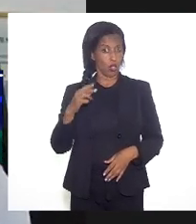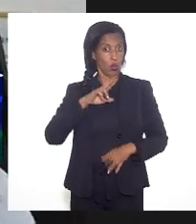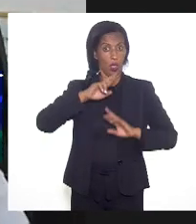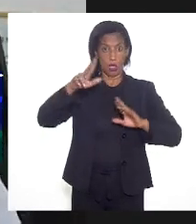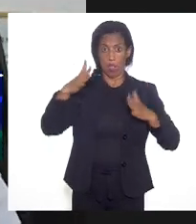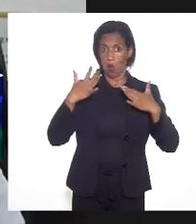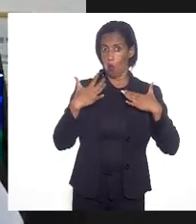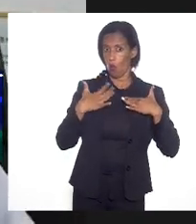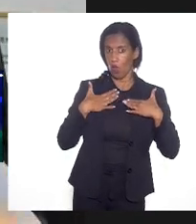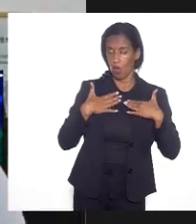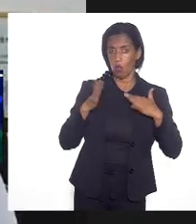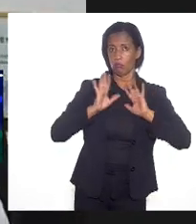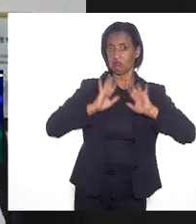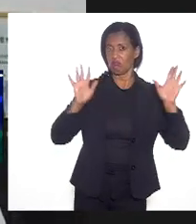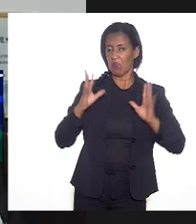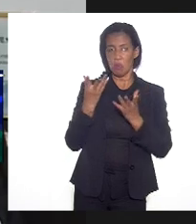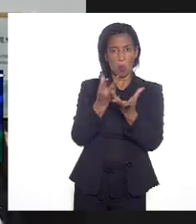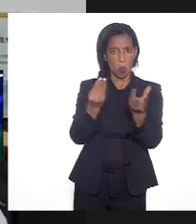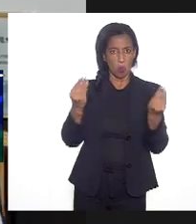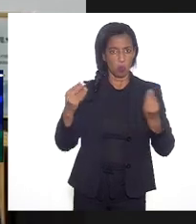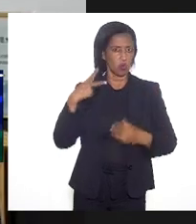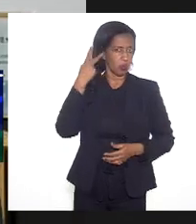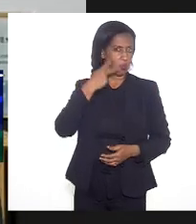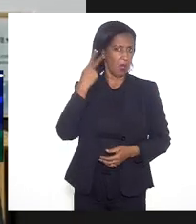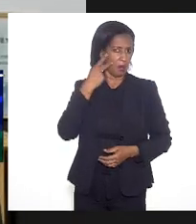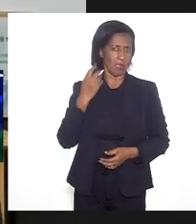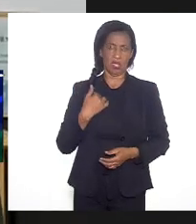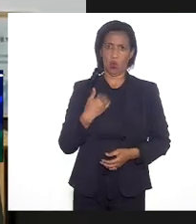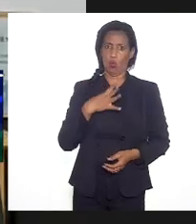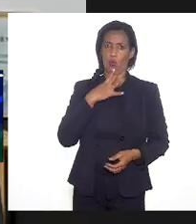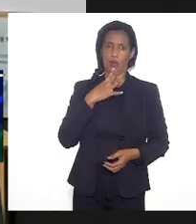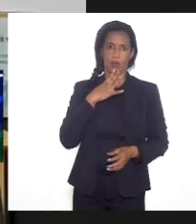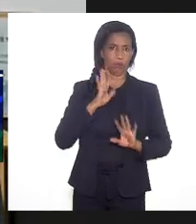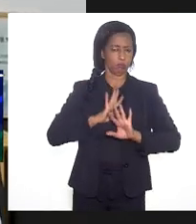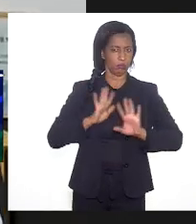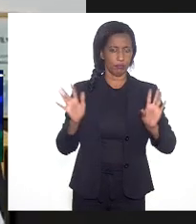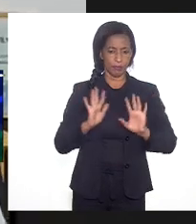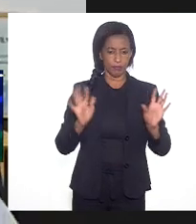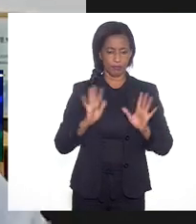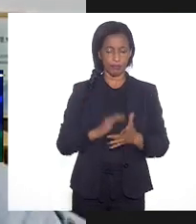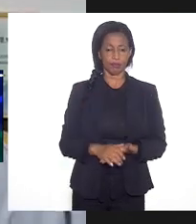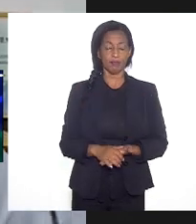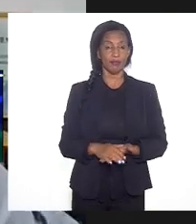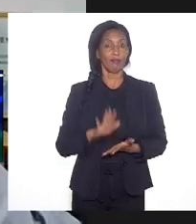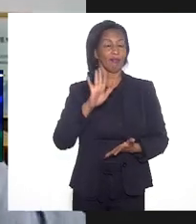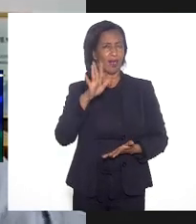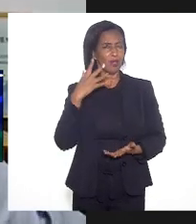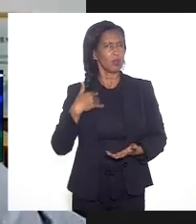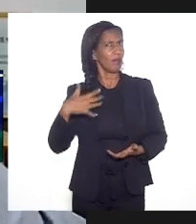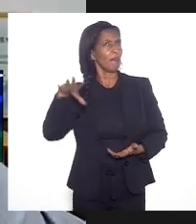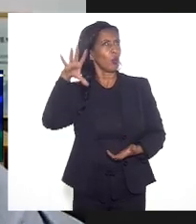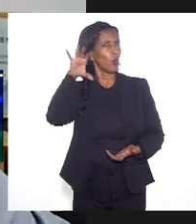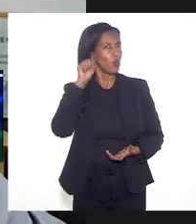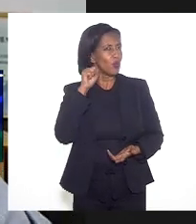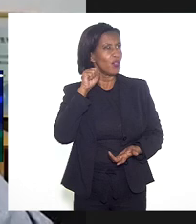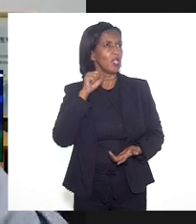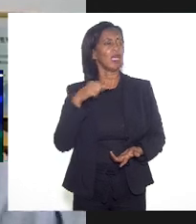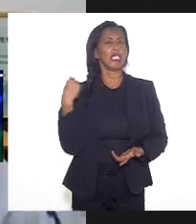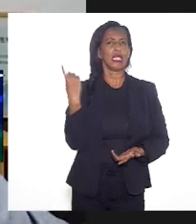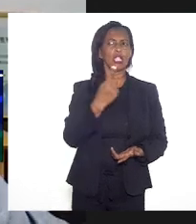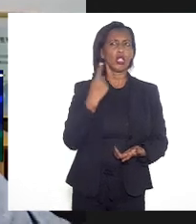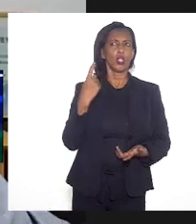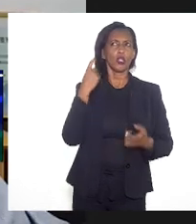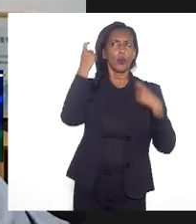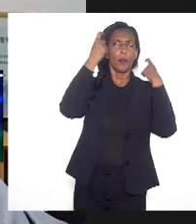muitos parlamentares que eu conheço. Mas eu ouvi também um discurso de que nós estamos preocupados